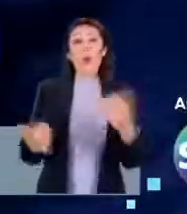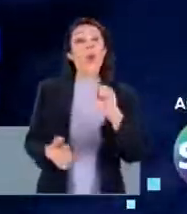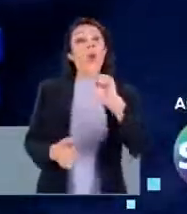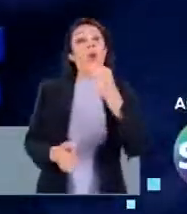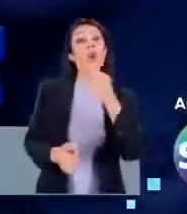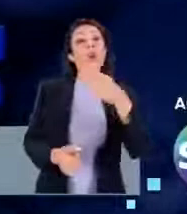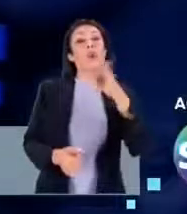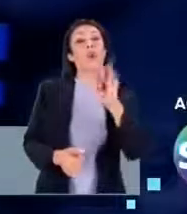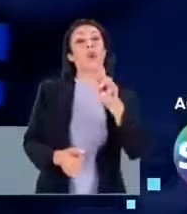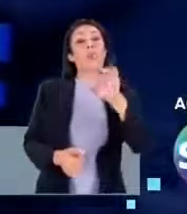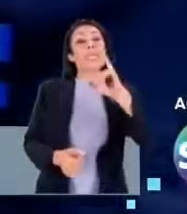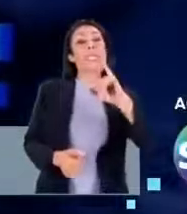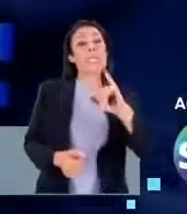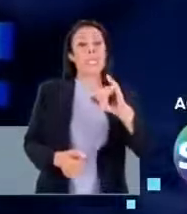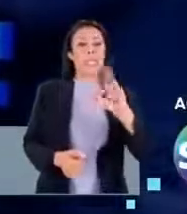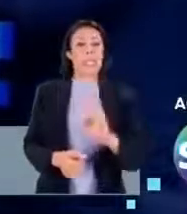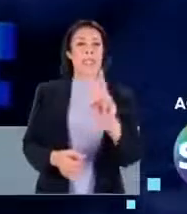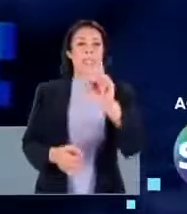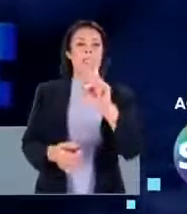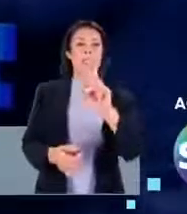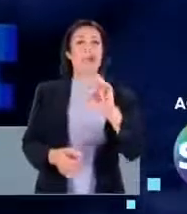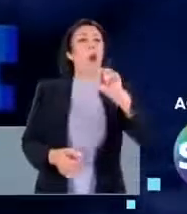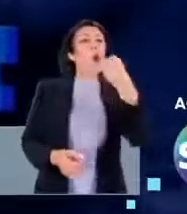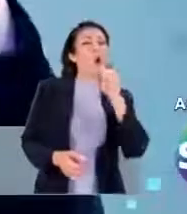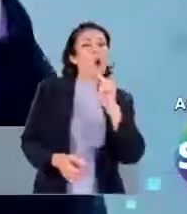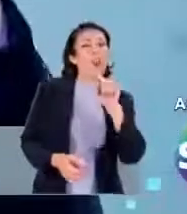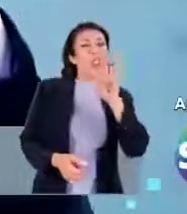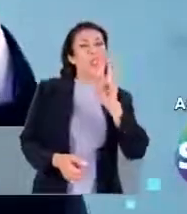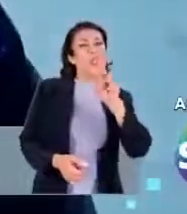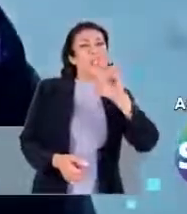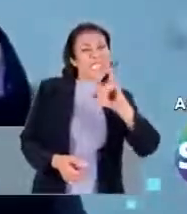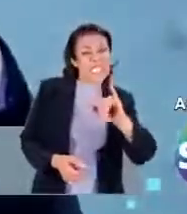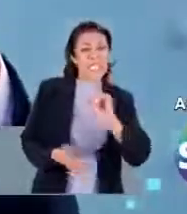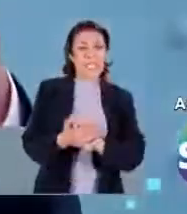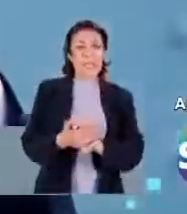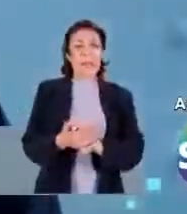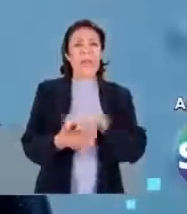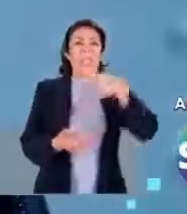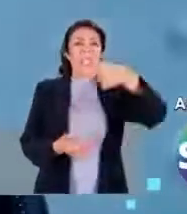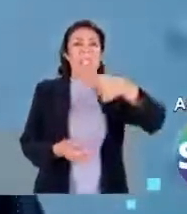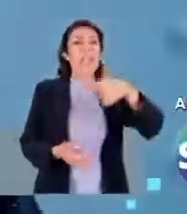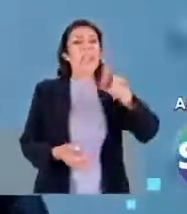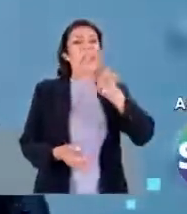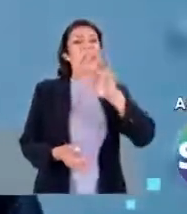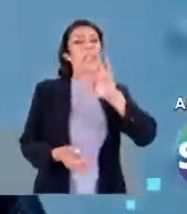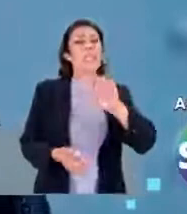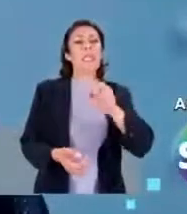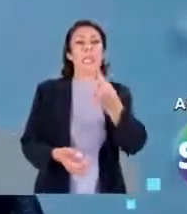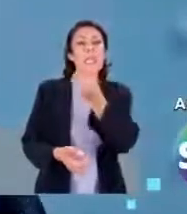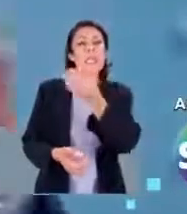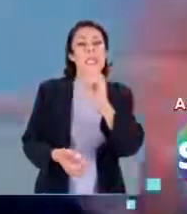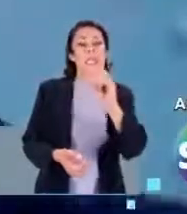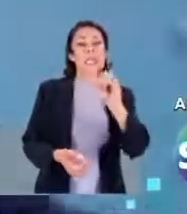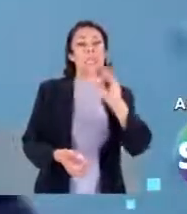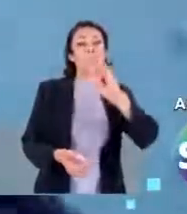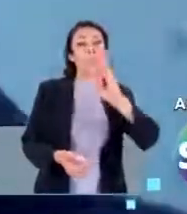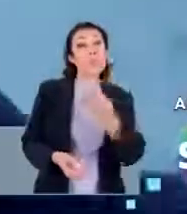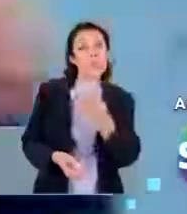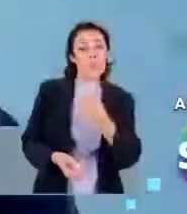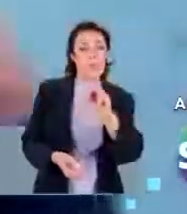oito trilhões de reais 8 trilhões são sete sete trilhões e 600 bilhões de reais